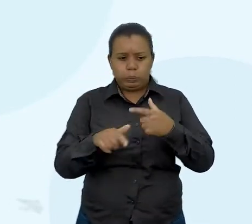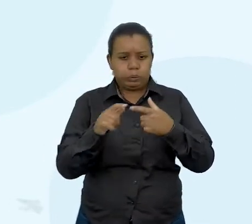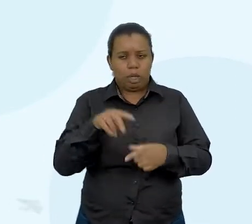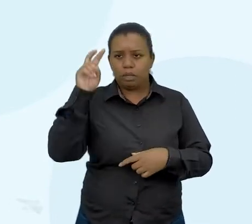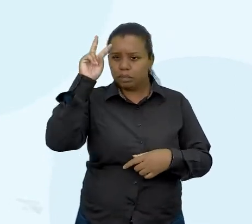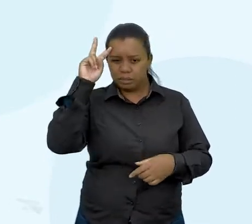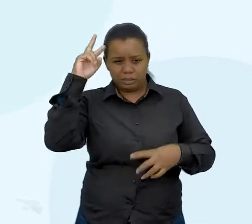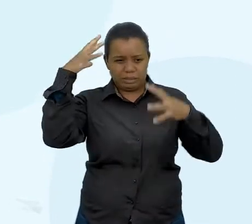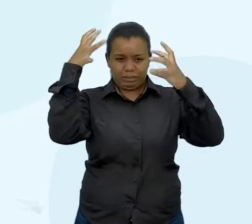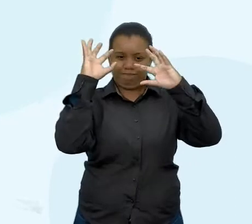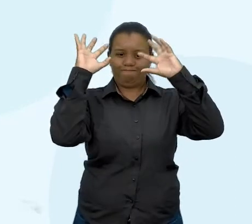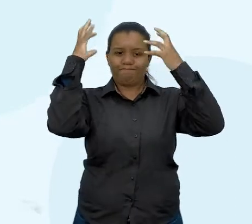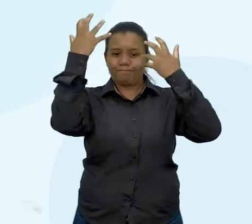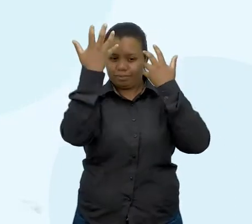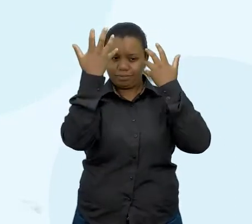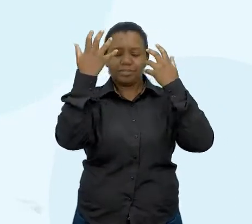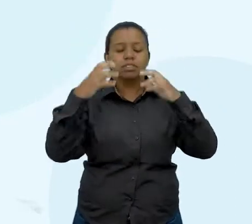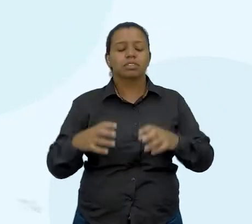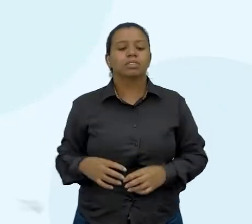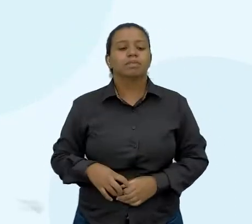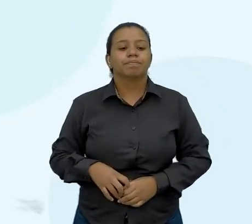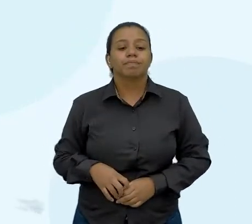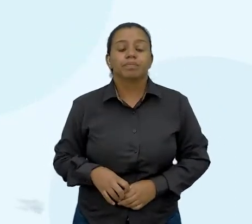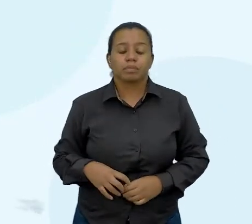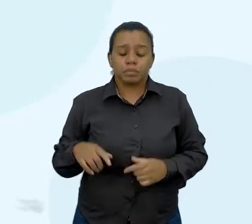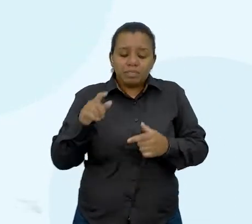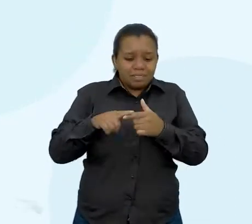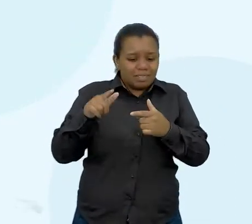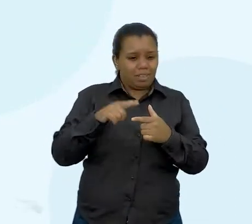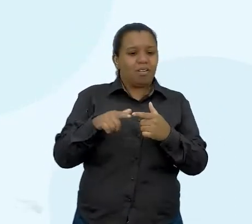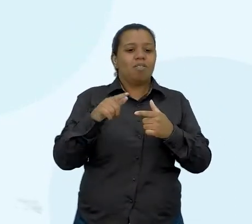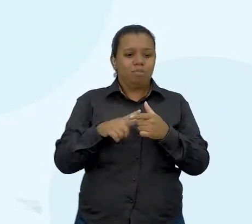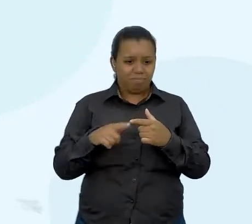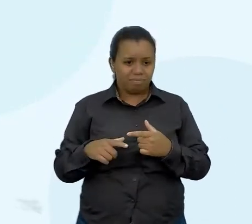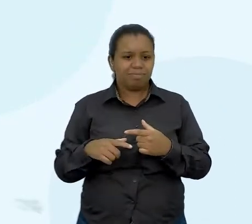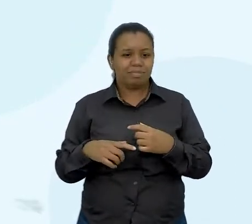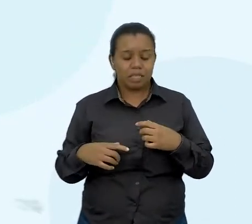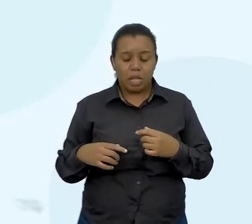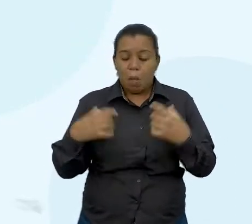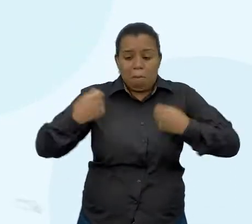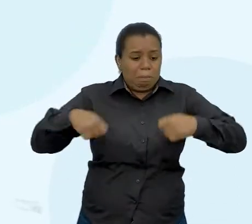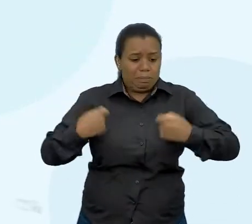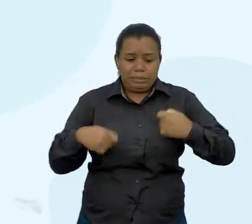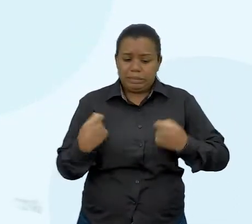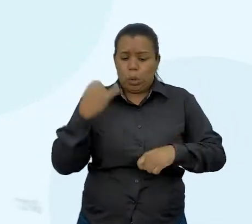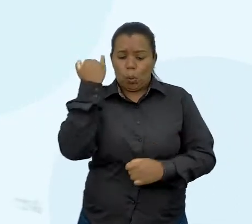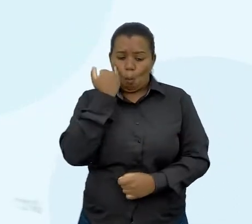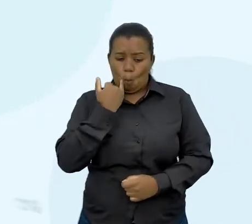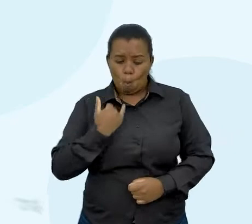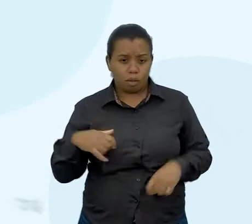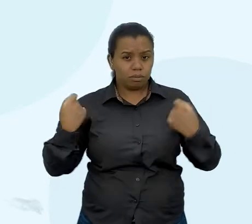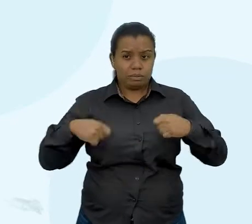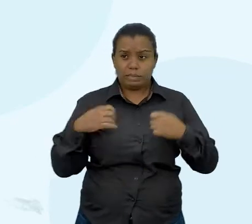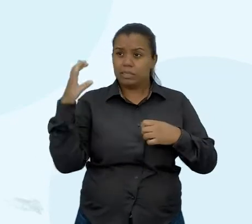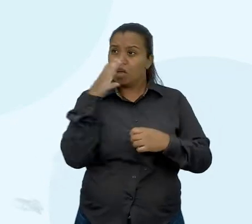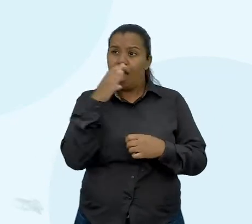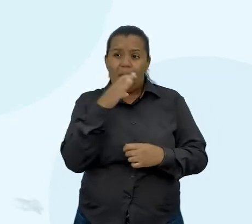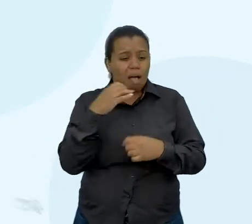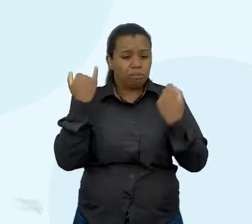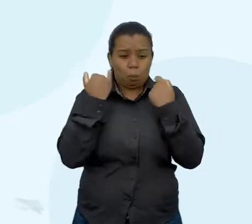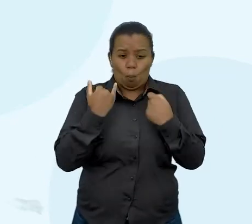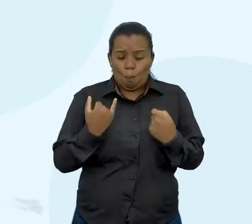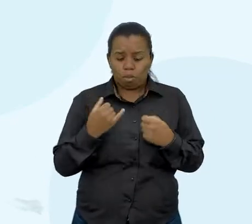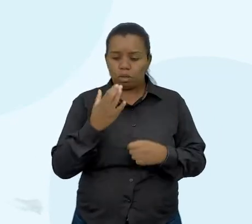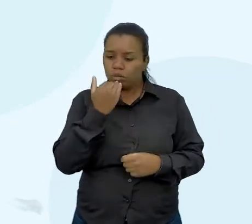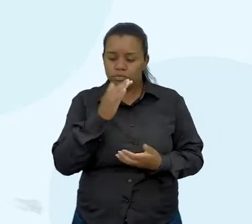neurótica com esse processo. É um processo que entra talvez um pouco na neurose, de você olhar e falar assim, eu preciso emagrecer, e eu preciso emagrecer urgente, então eu vou